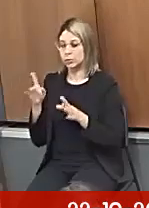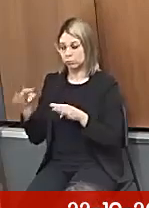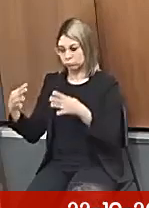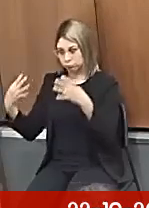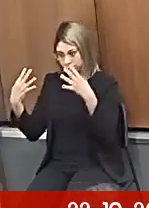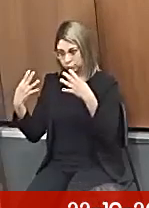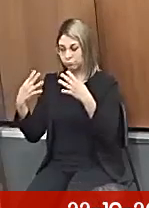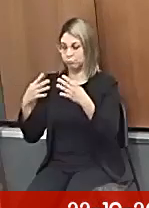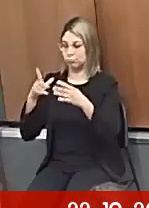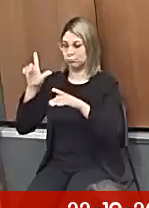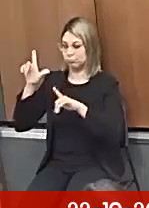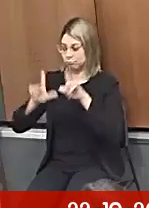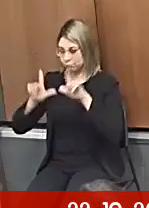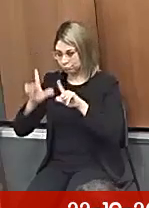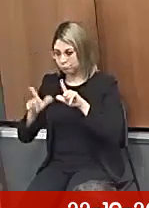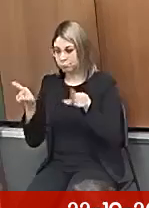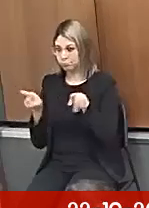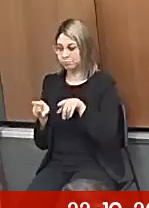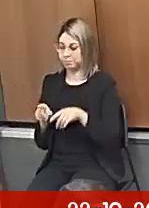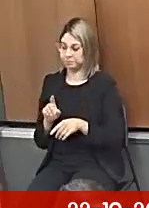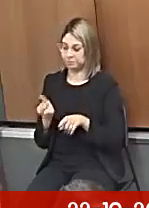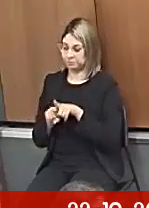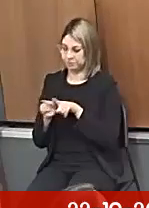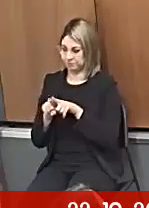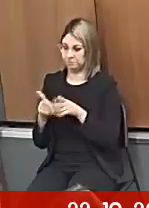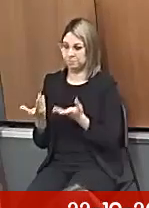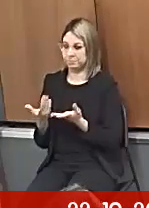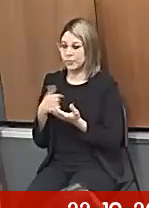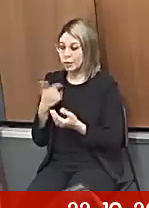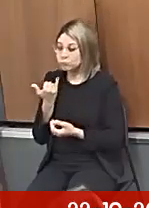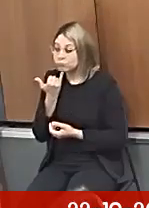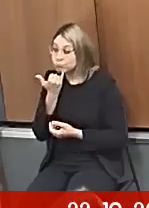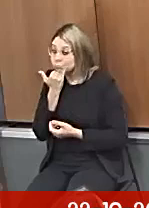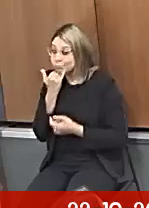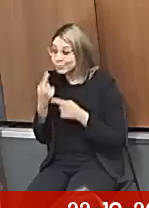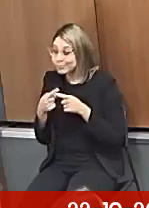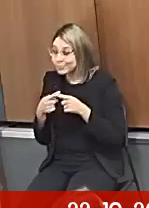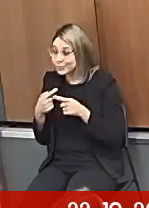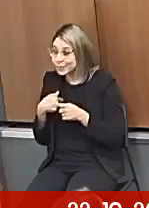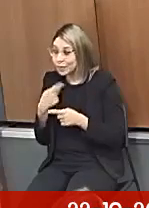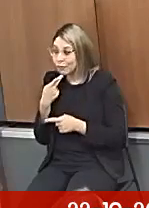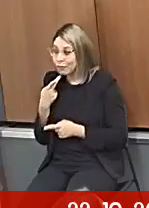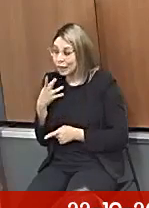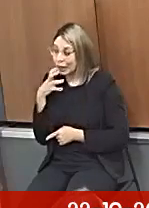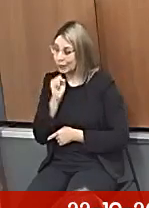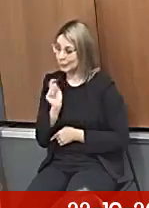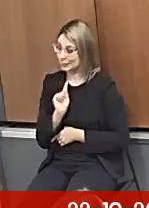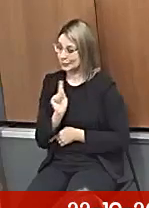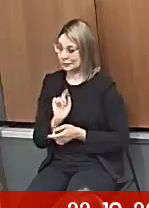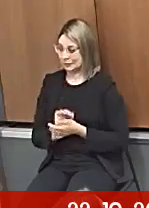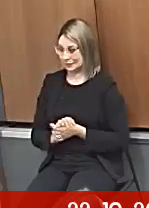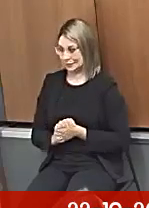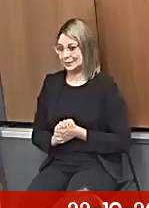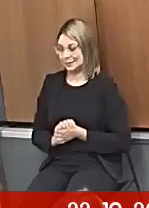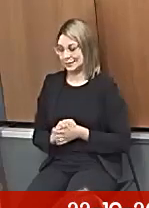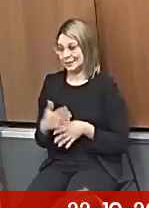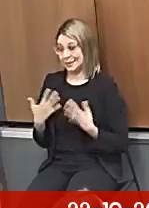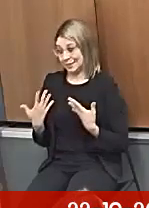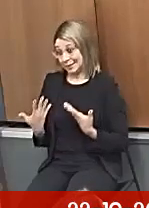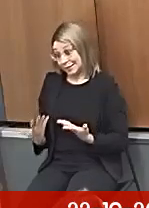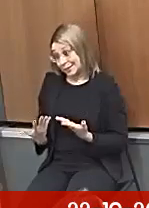da Assembleia Legislativa. Eu vou pedir perdão, porque eu não vou ser breve, já